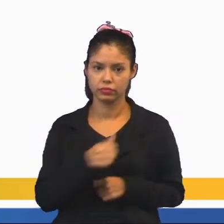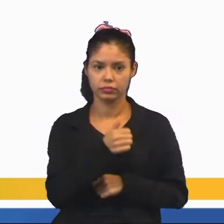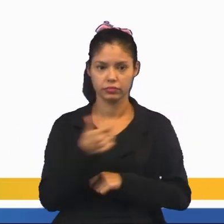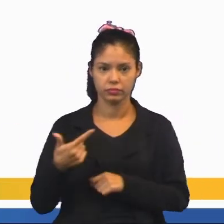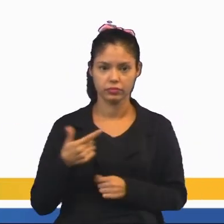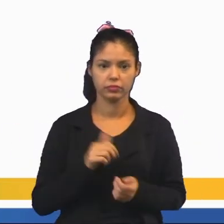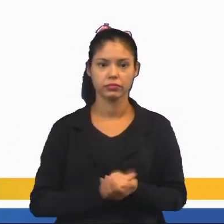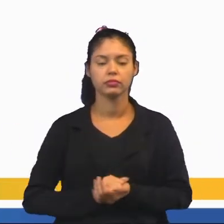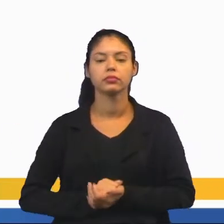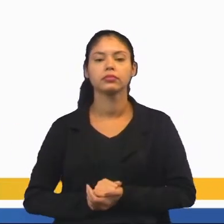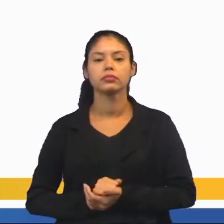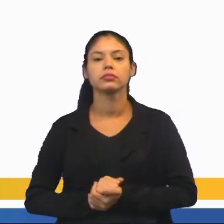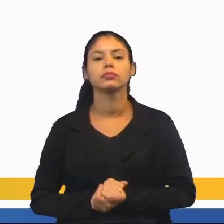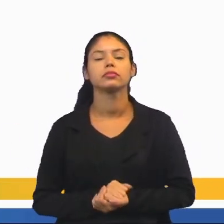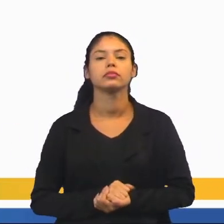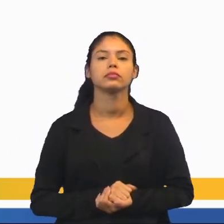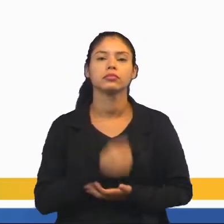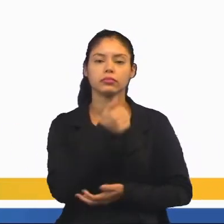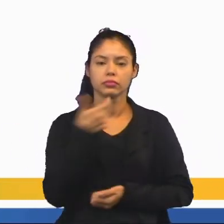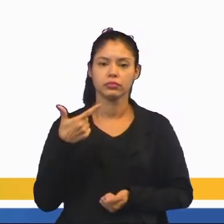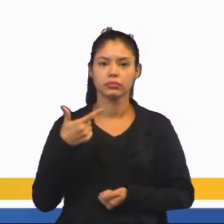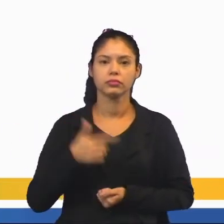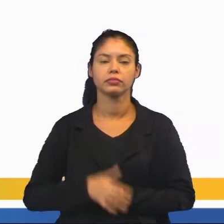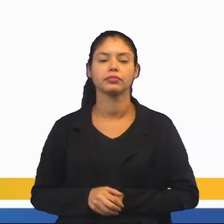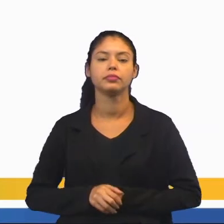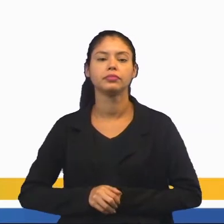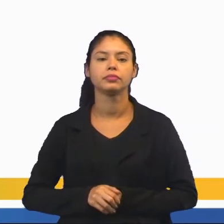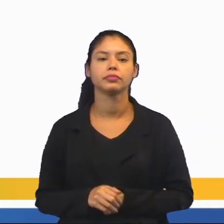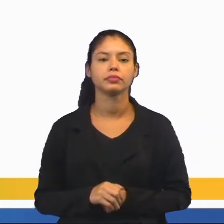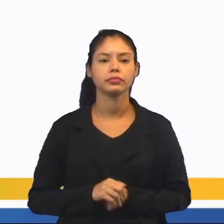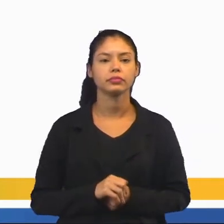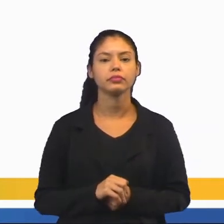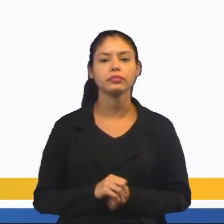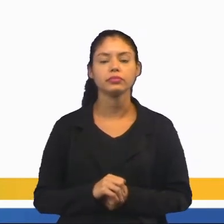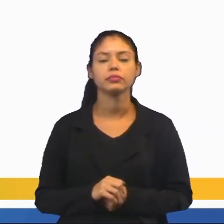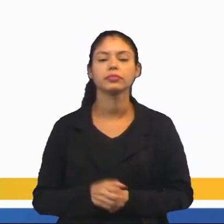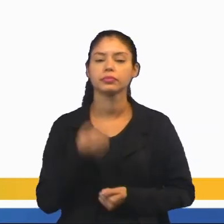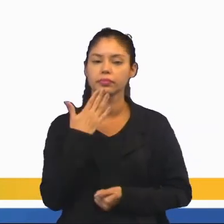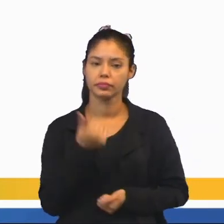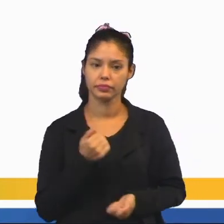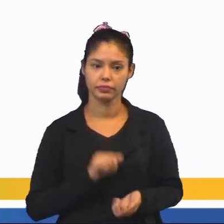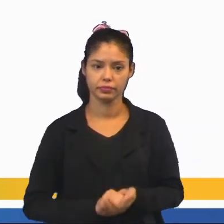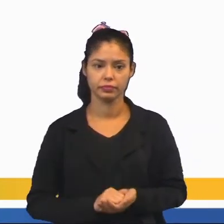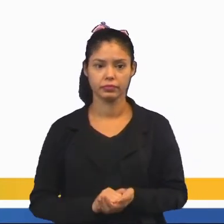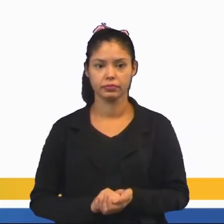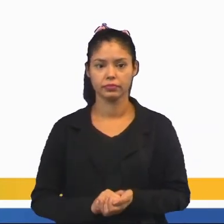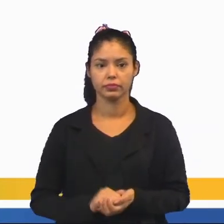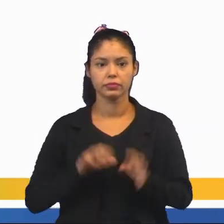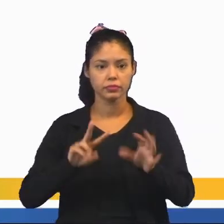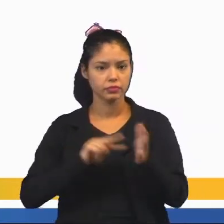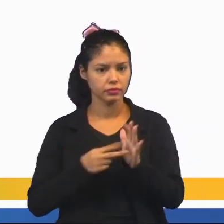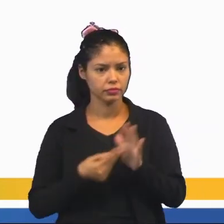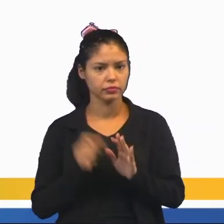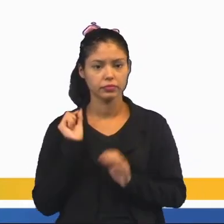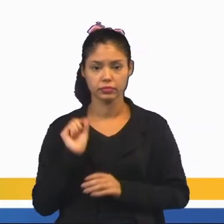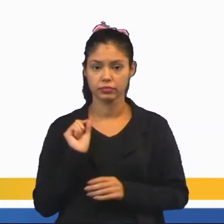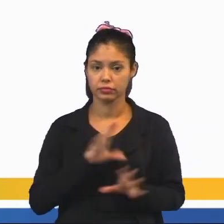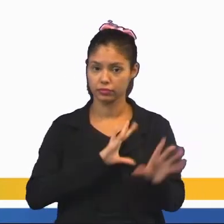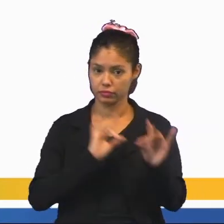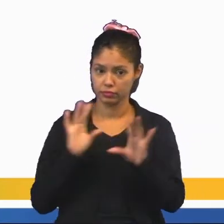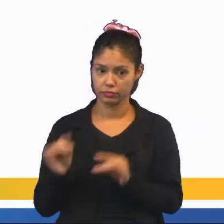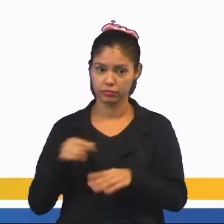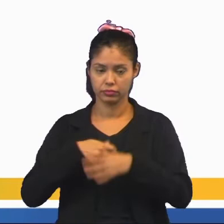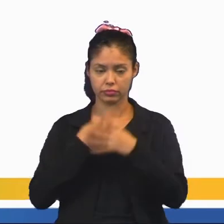possibilidades, temos 3 vezes 4 vezes 3, que é igual a 12. Muito bem. Isso significa